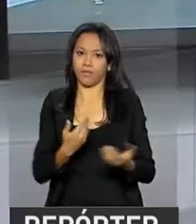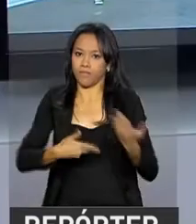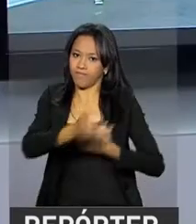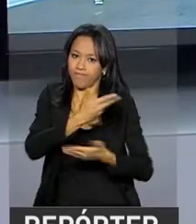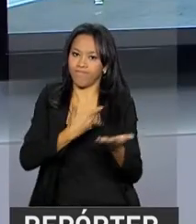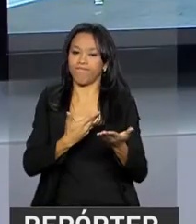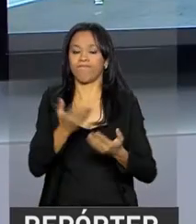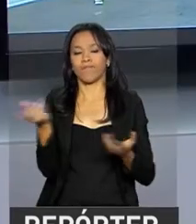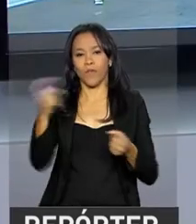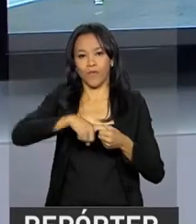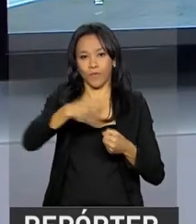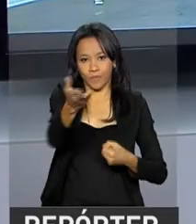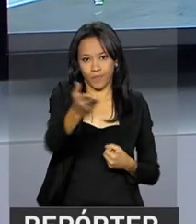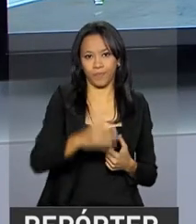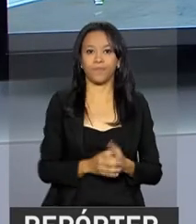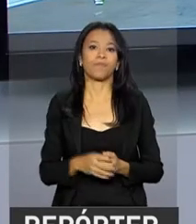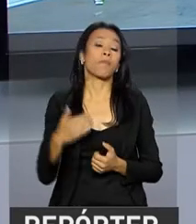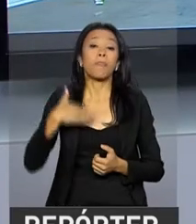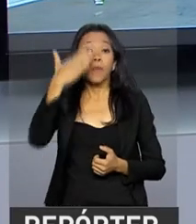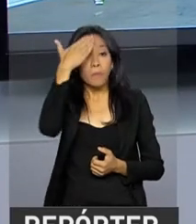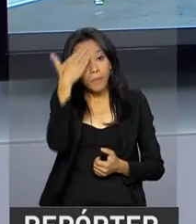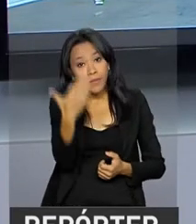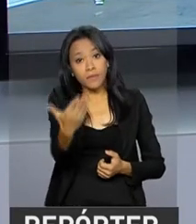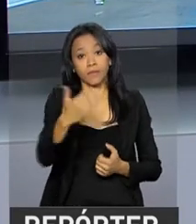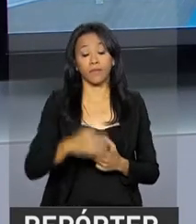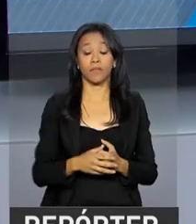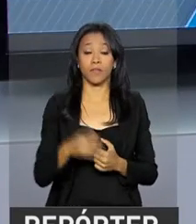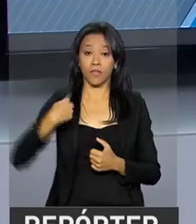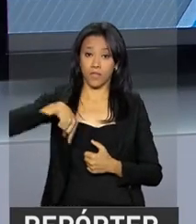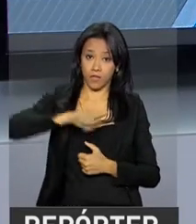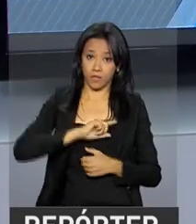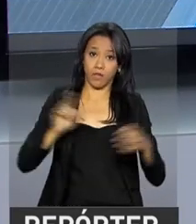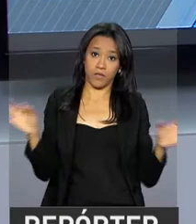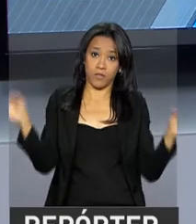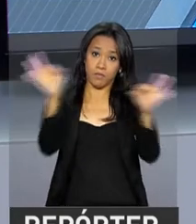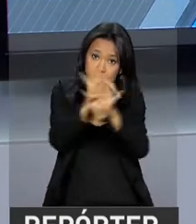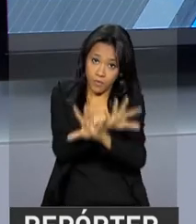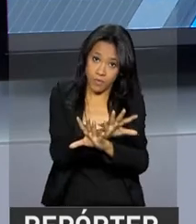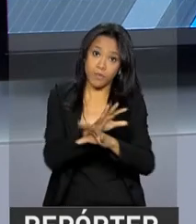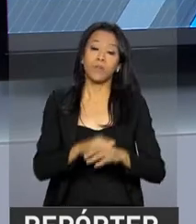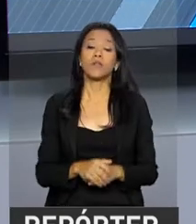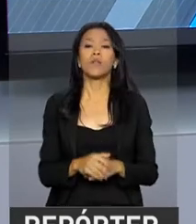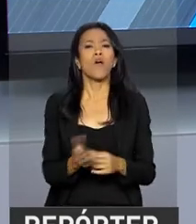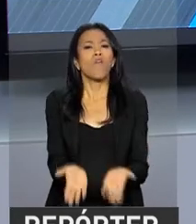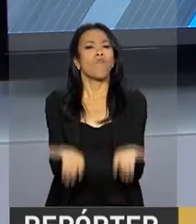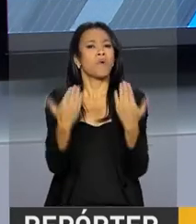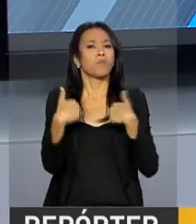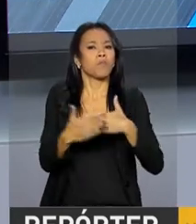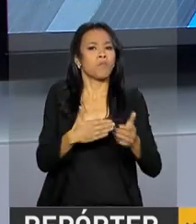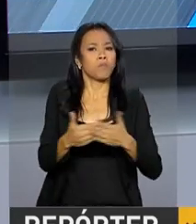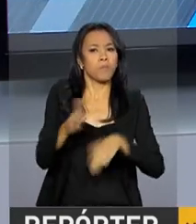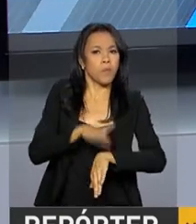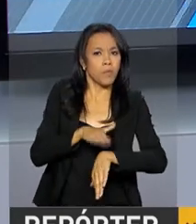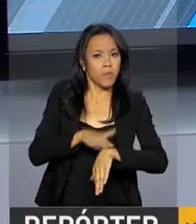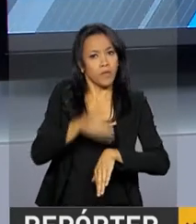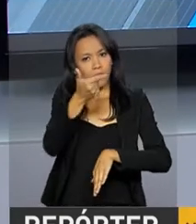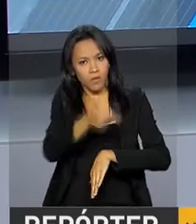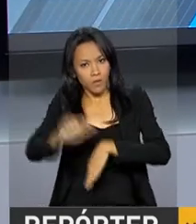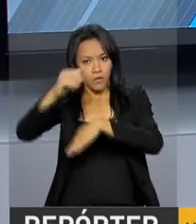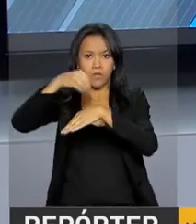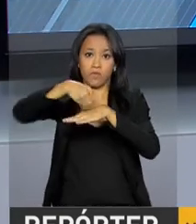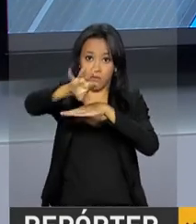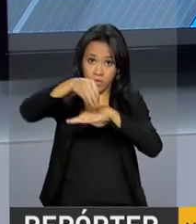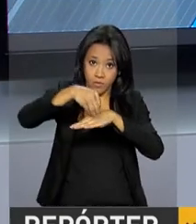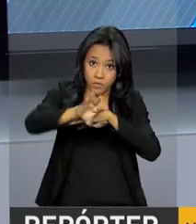estúdio carol obrigada nem e repórter nbr se fica por aqui voltamos a qualquer momento com outras